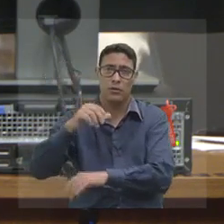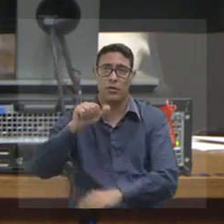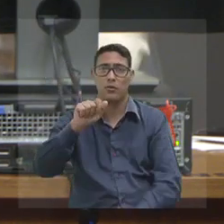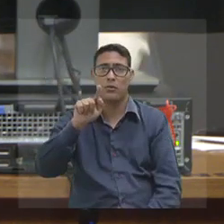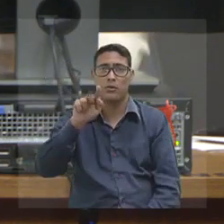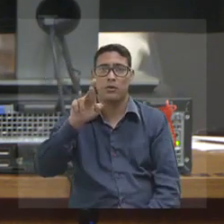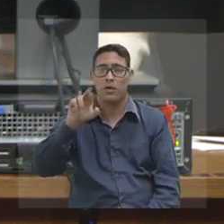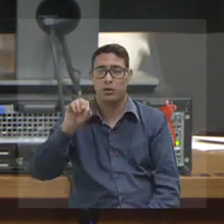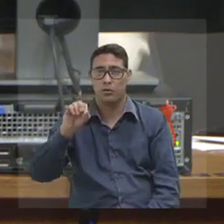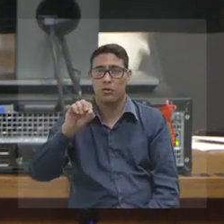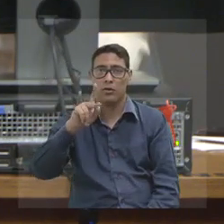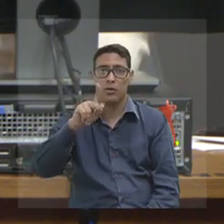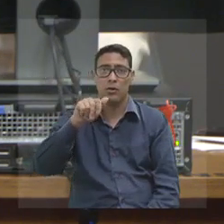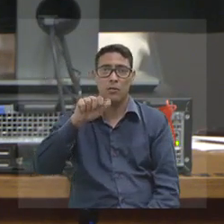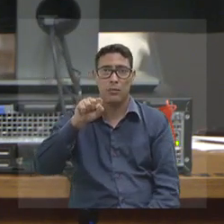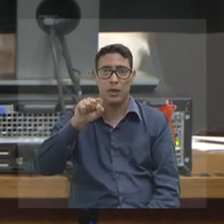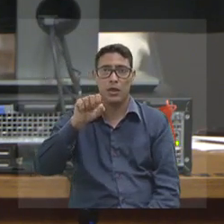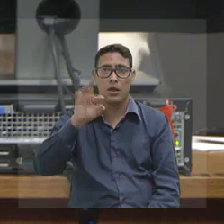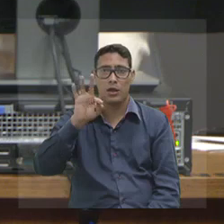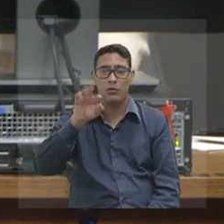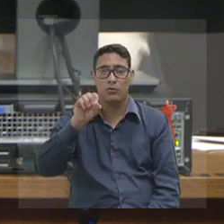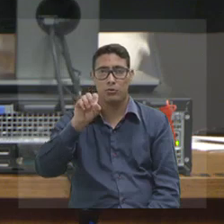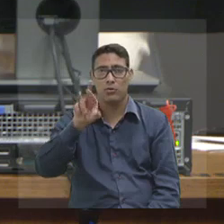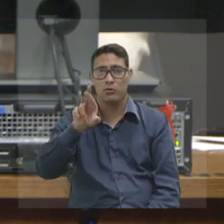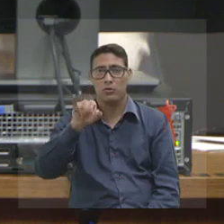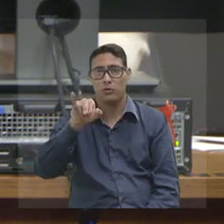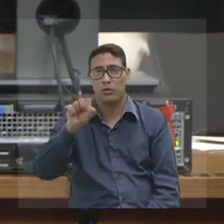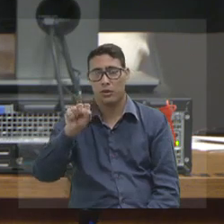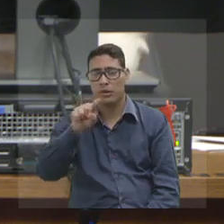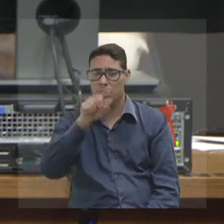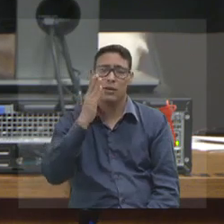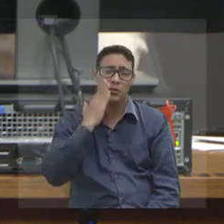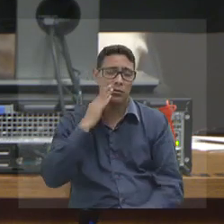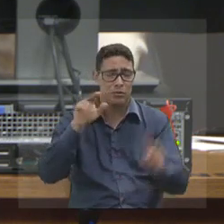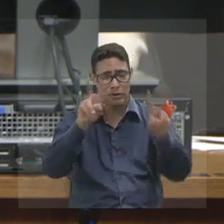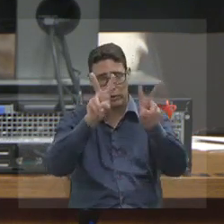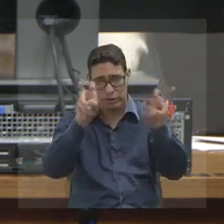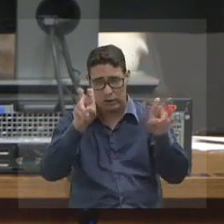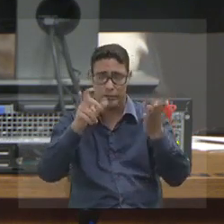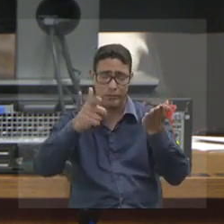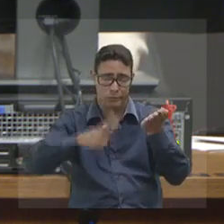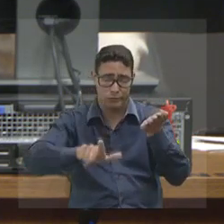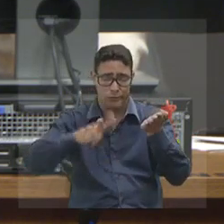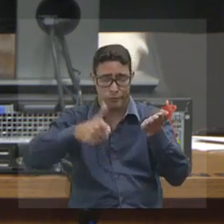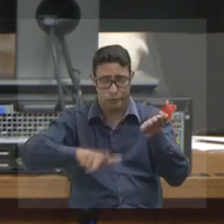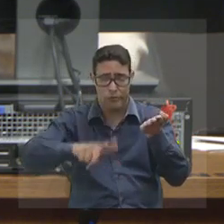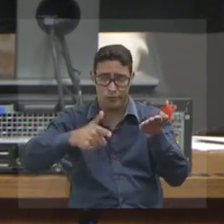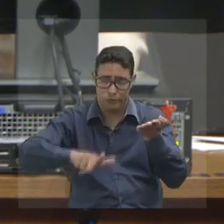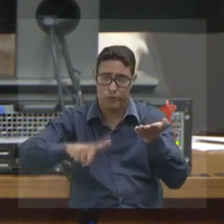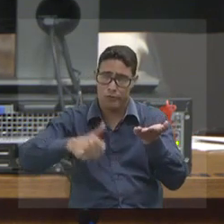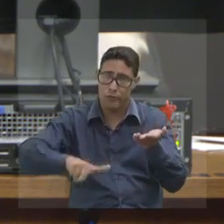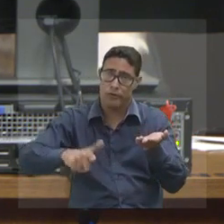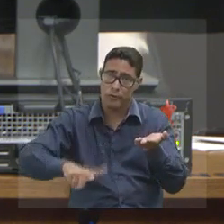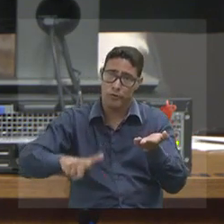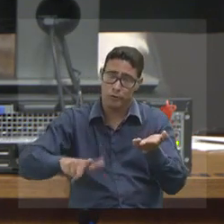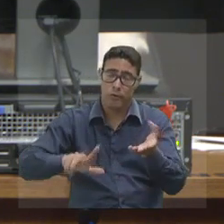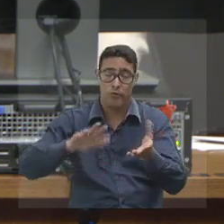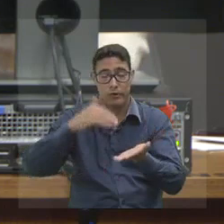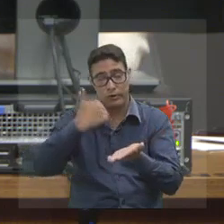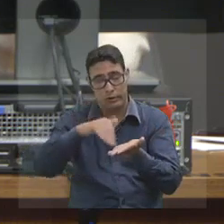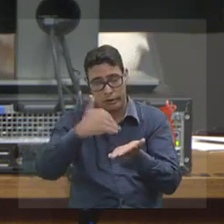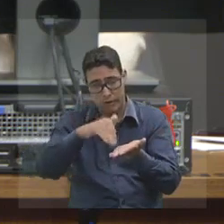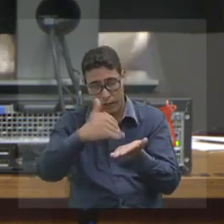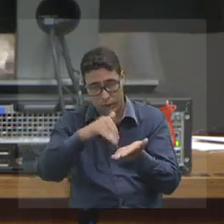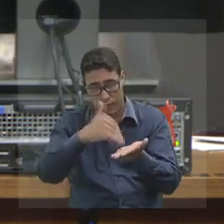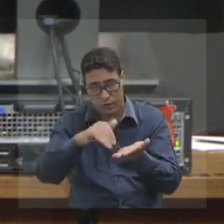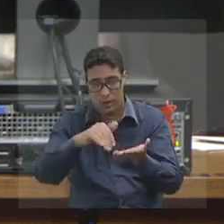o pastores que esse é um tema recorrente né entre a secretaria de